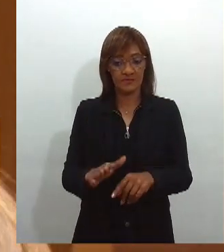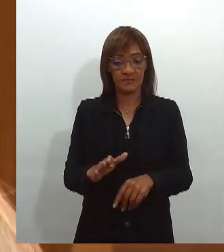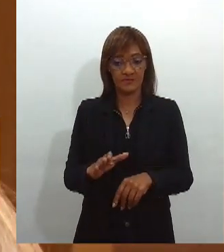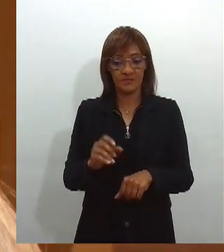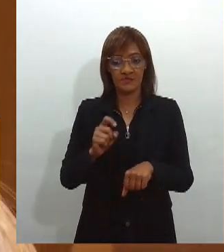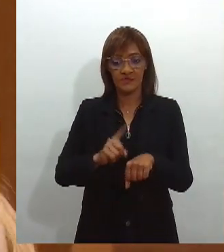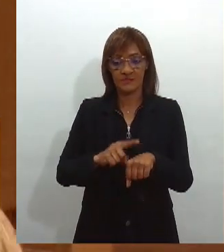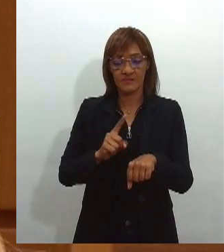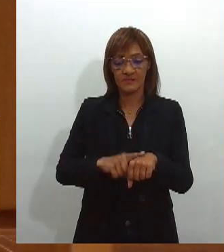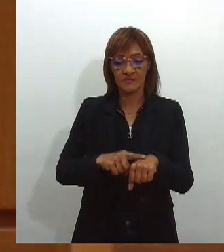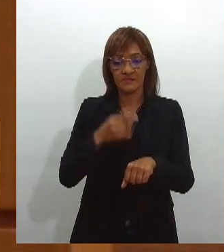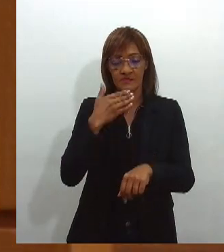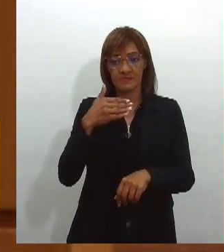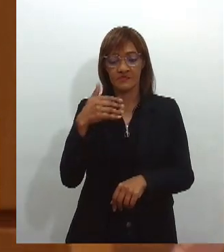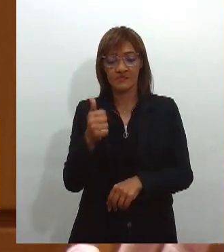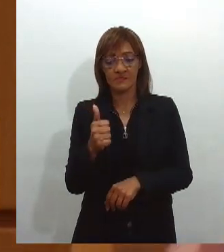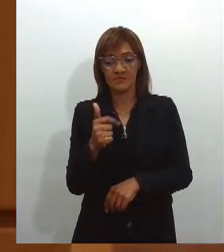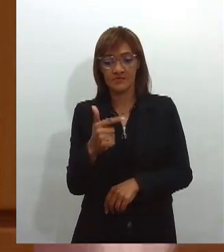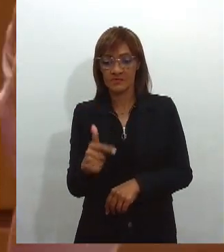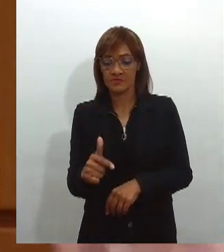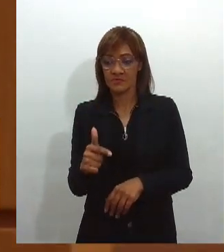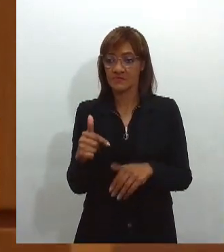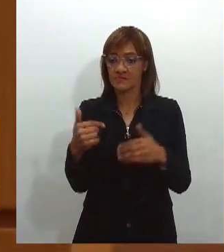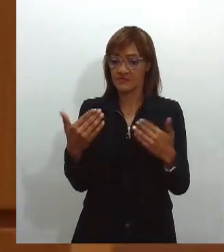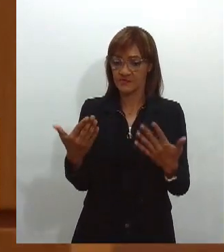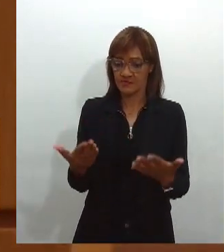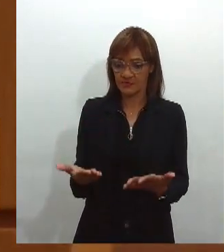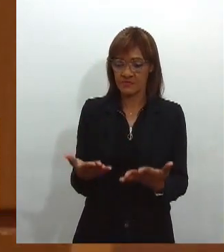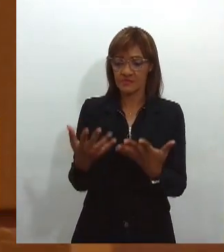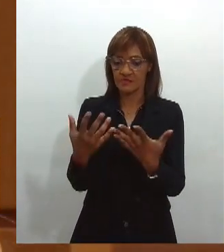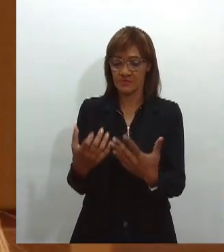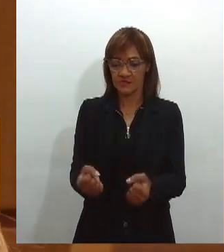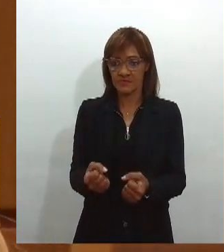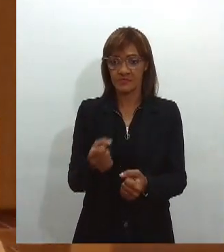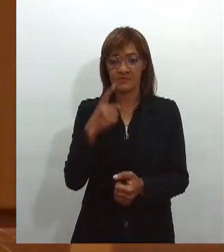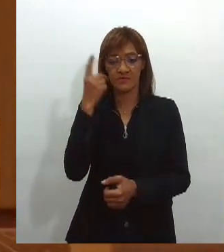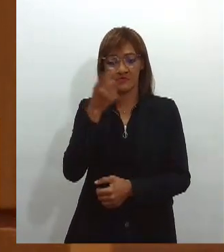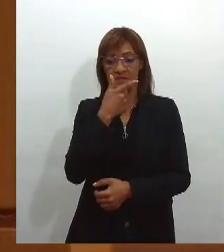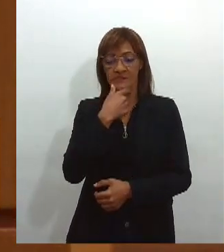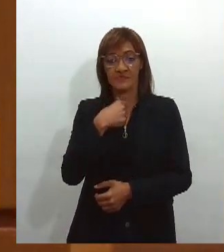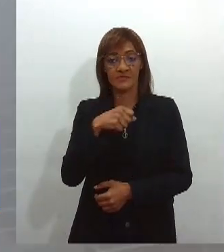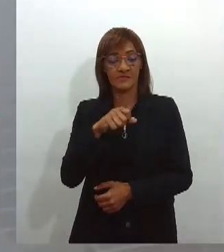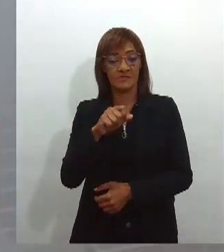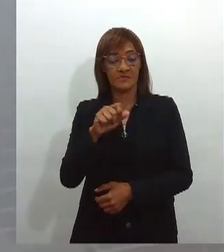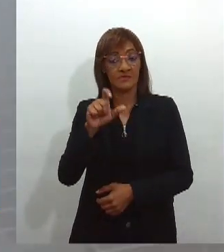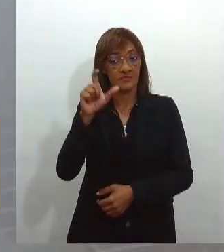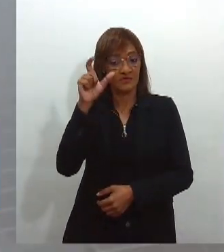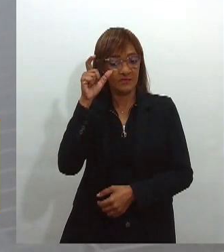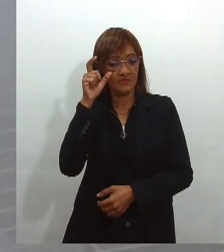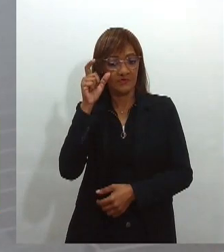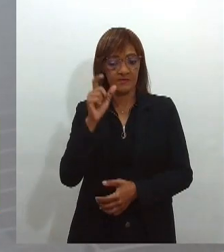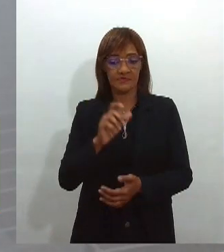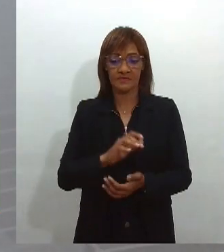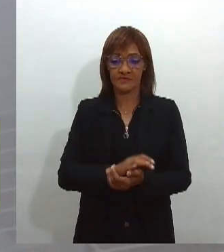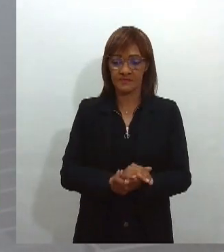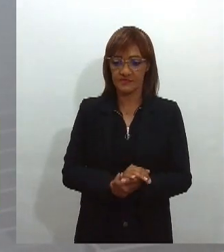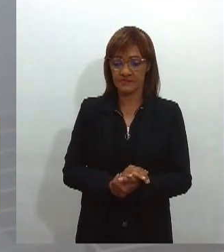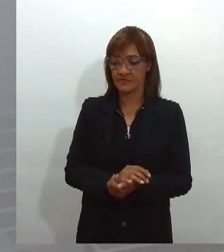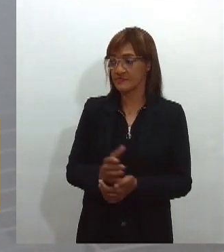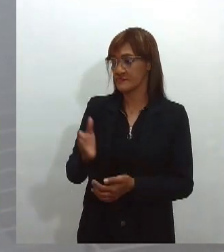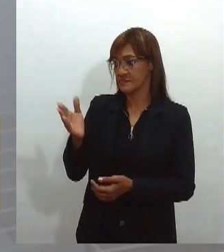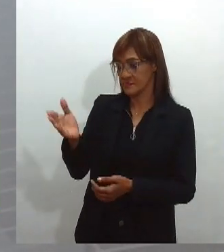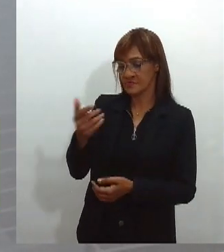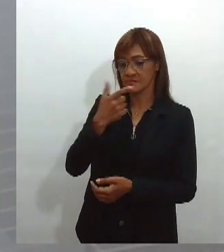função, que foi então aceita pelo deputado Geórgio Passos, do Cidadania. Geórgio se colocou,